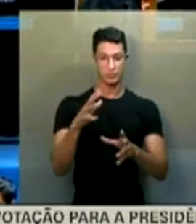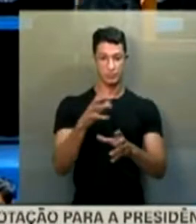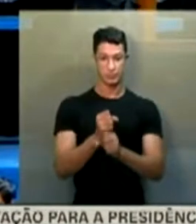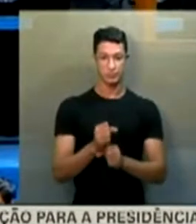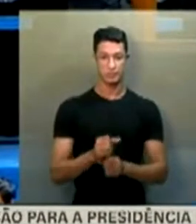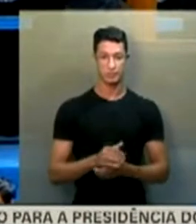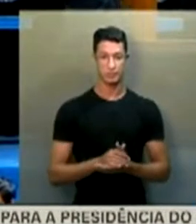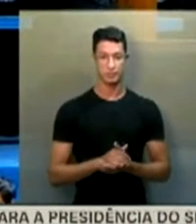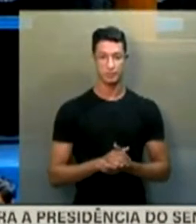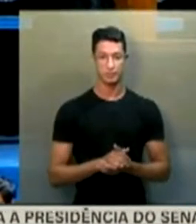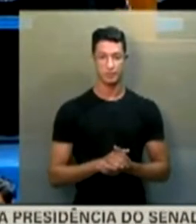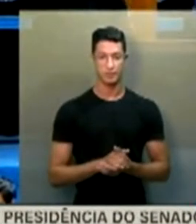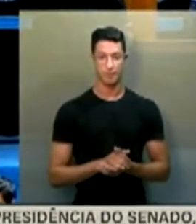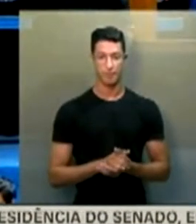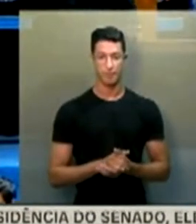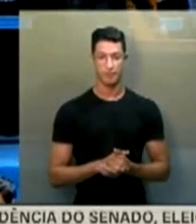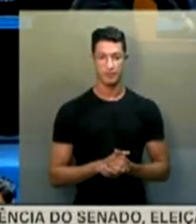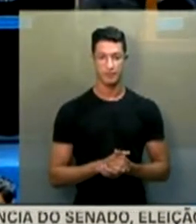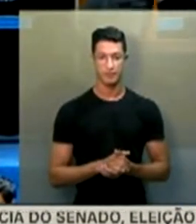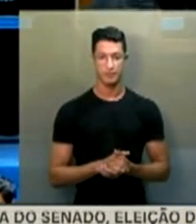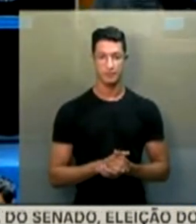78 votantes.